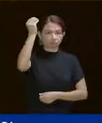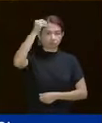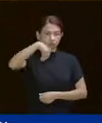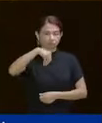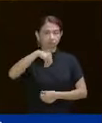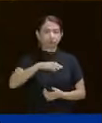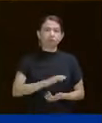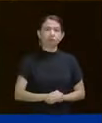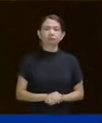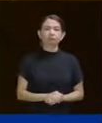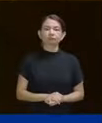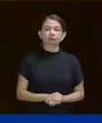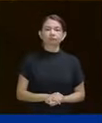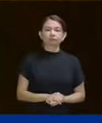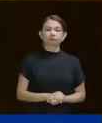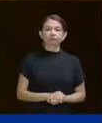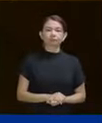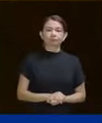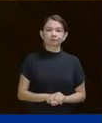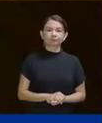à segunda suplência.